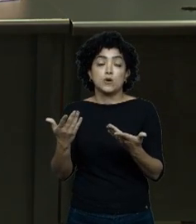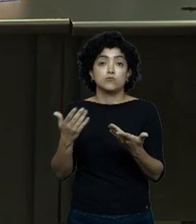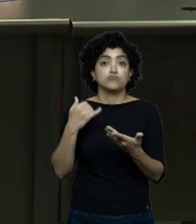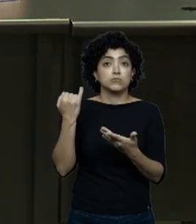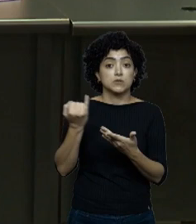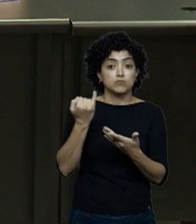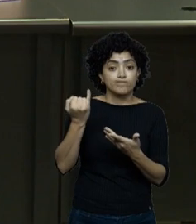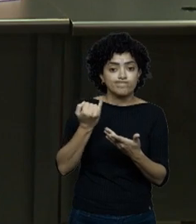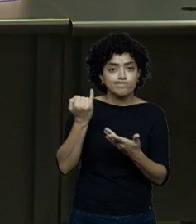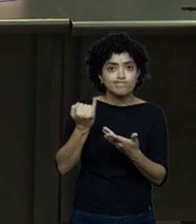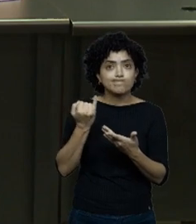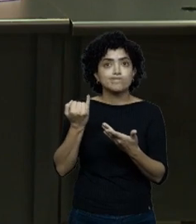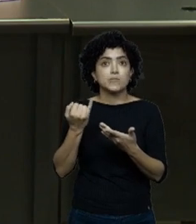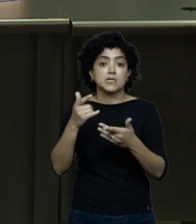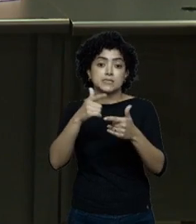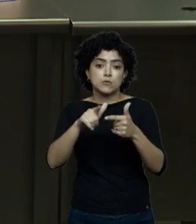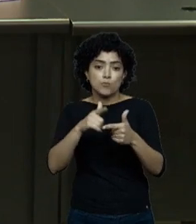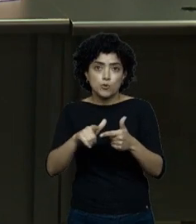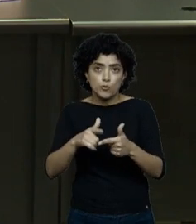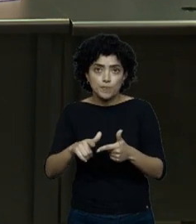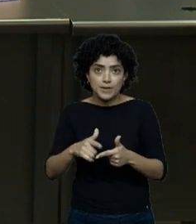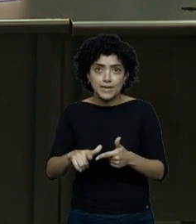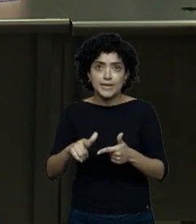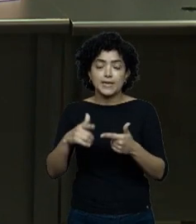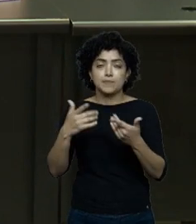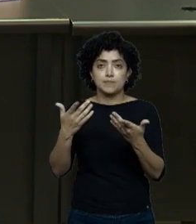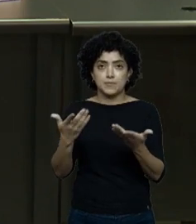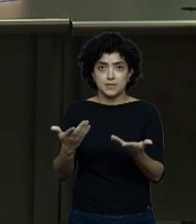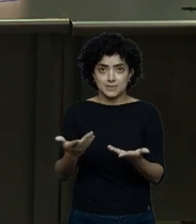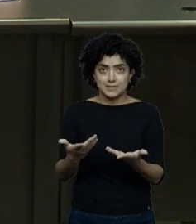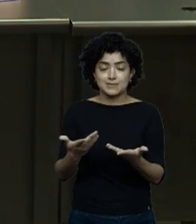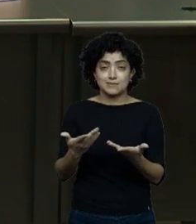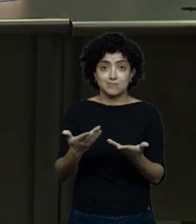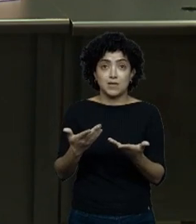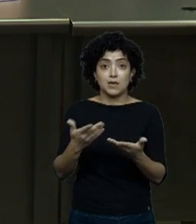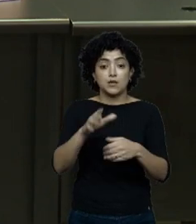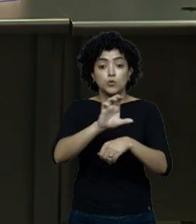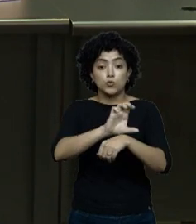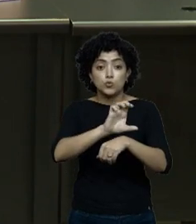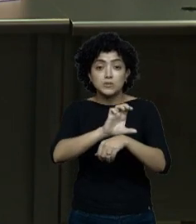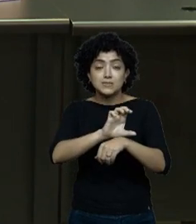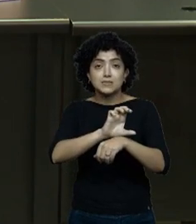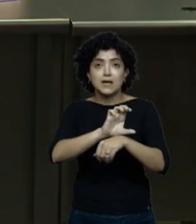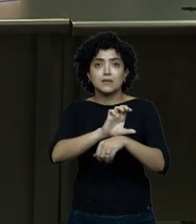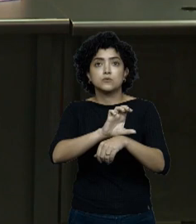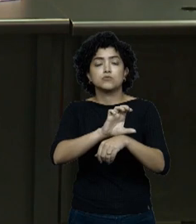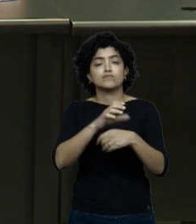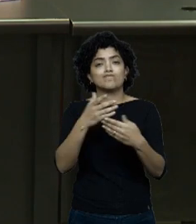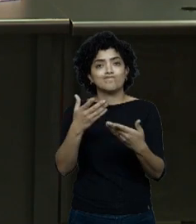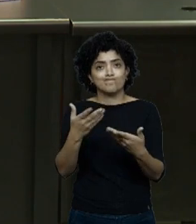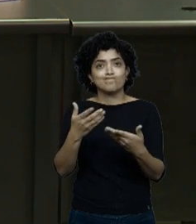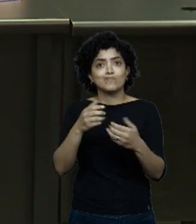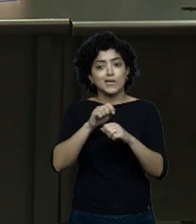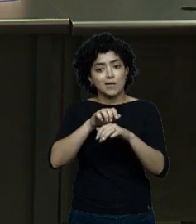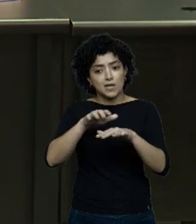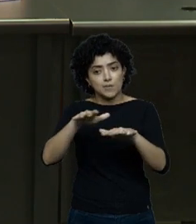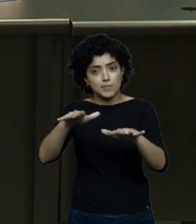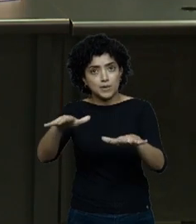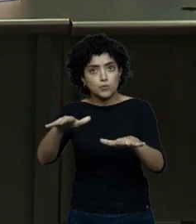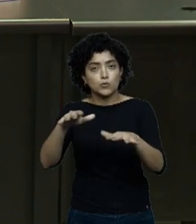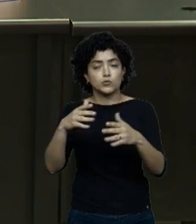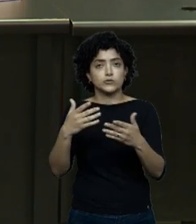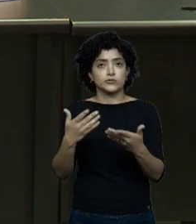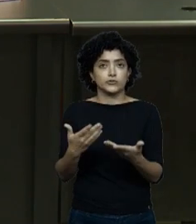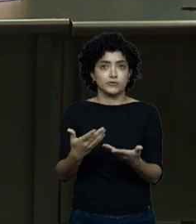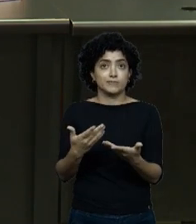Estadual São problemas que são decorrentes de uma medida a nível Estadual isso claro repercute aqui na promotoria da